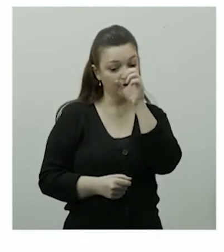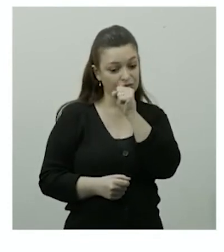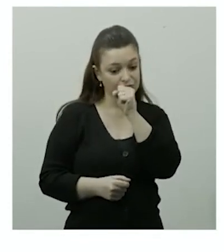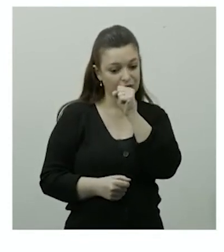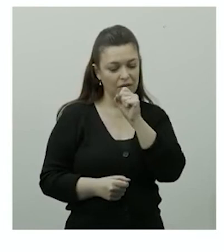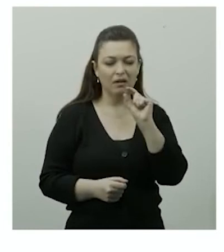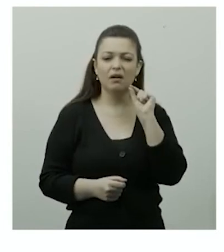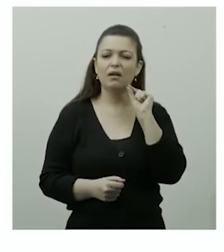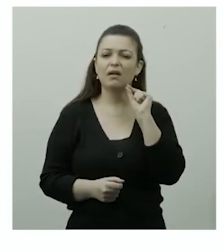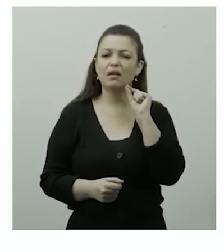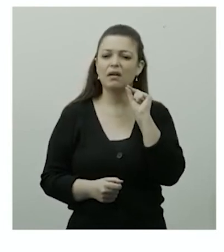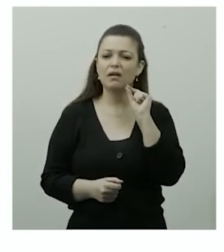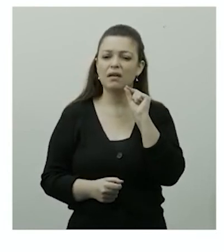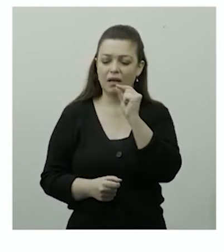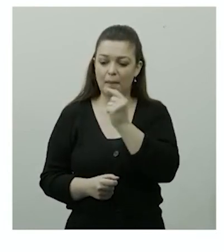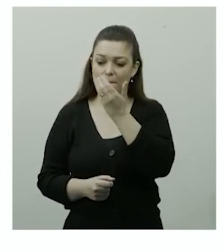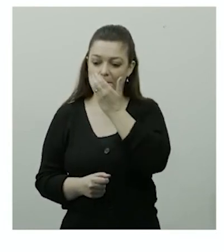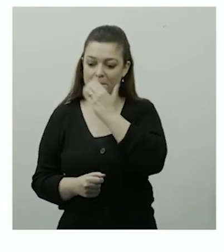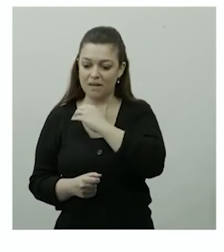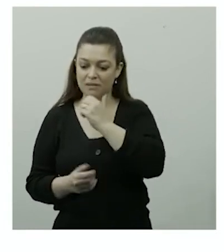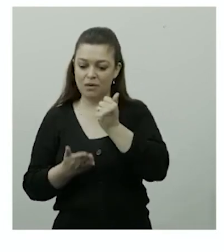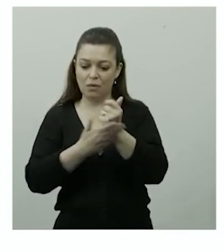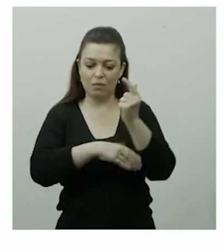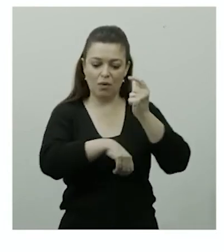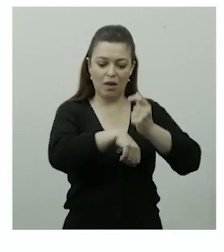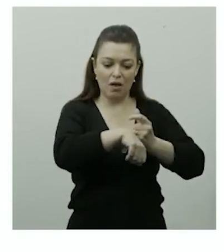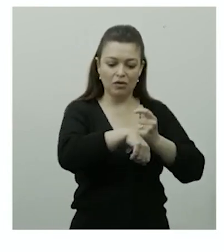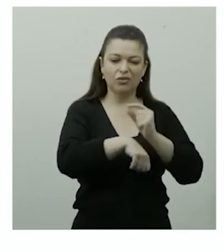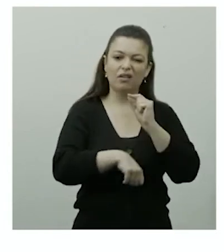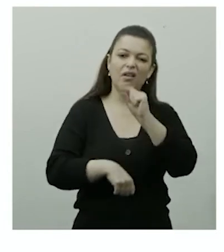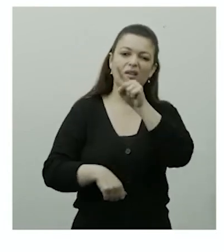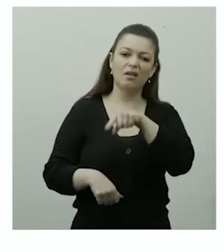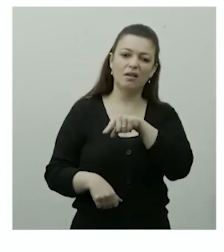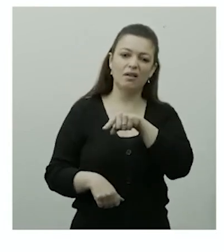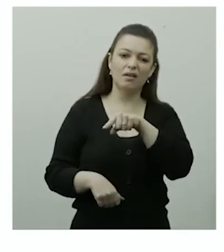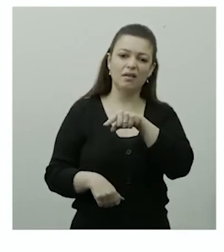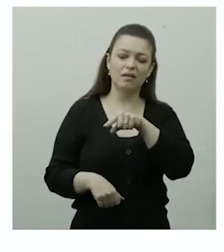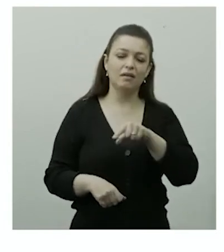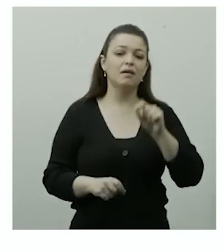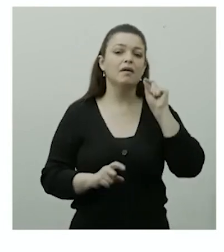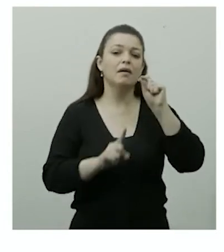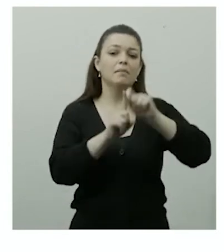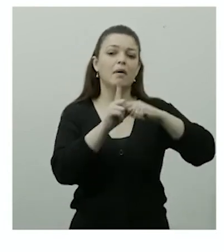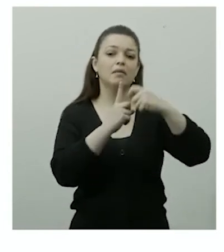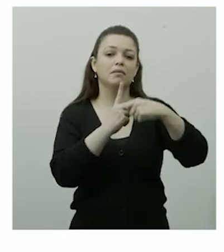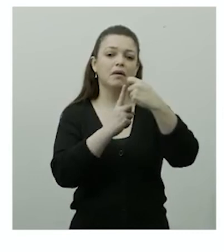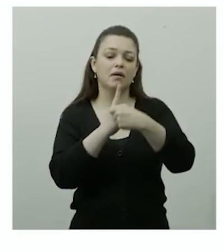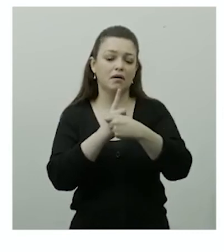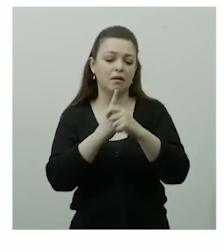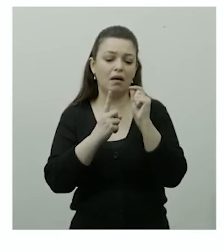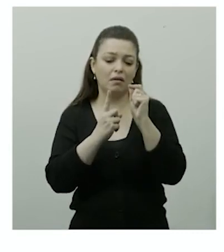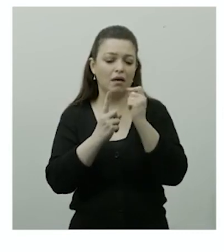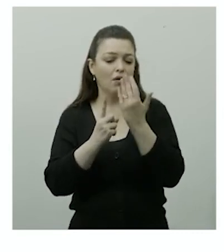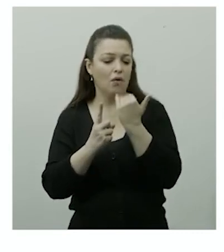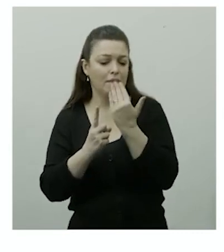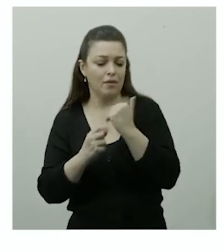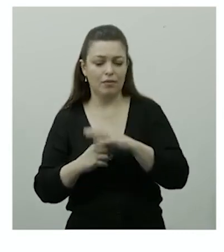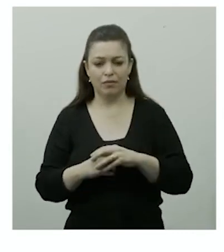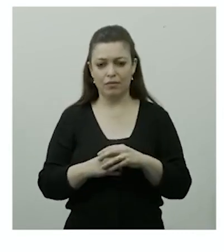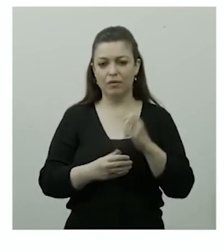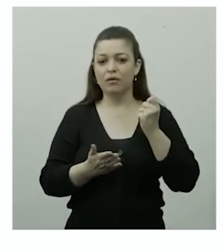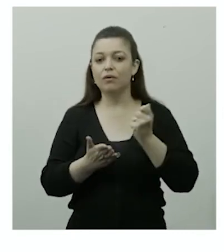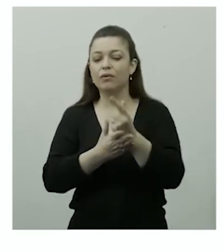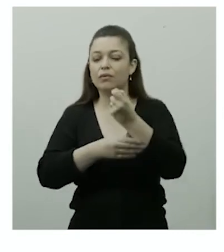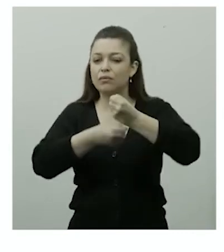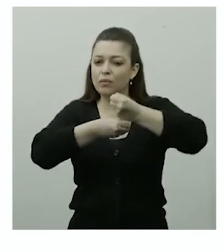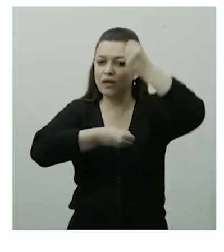maçã comprou um relógio. Quem comeu banana? Quem comprou um guarda-chuva? E